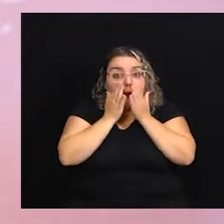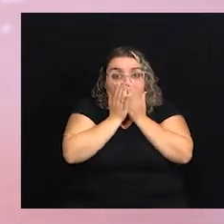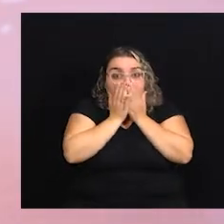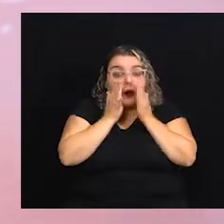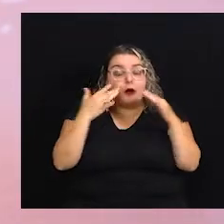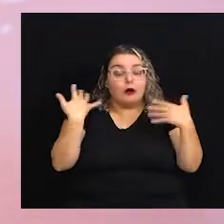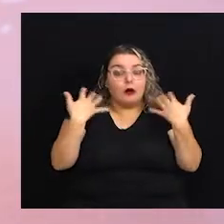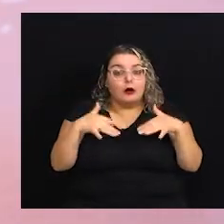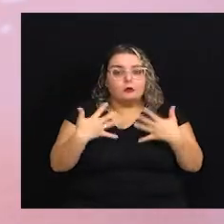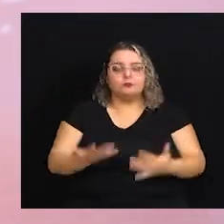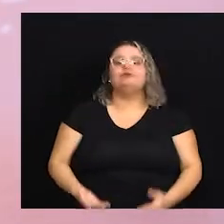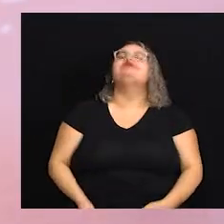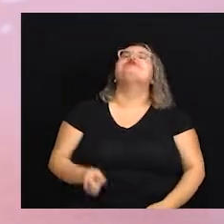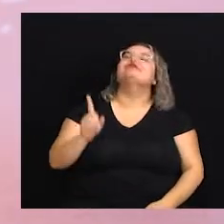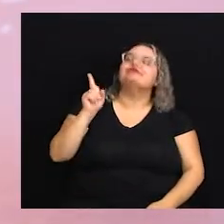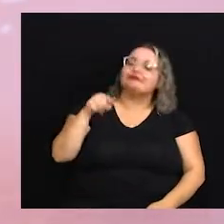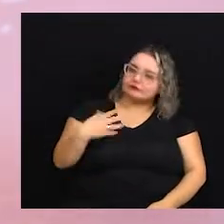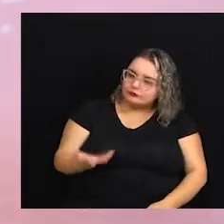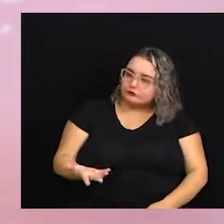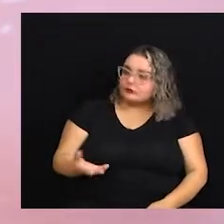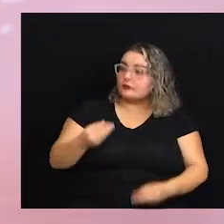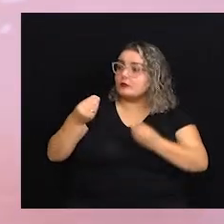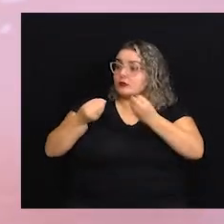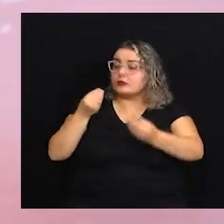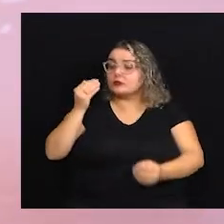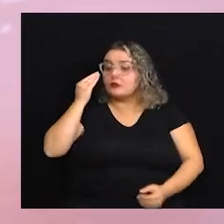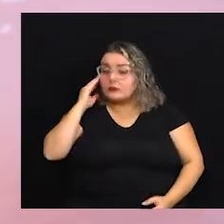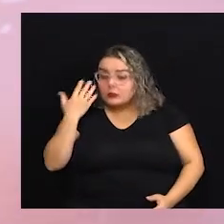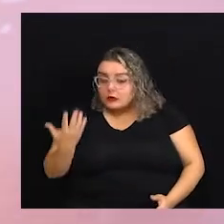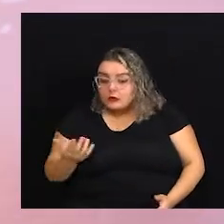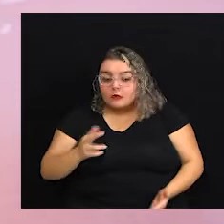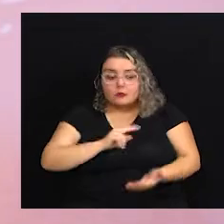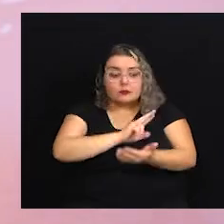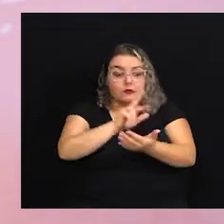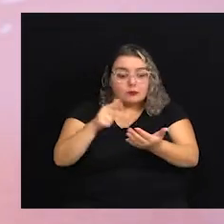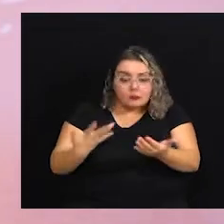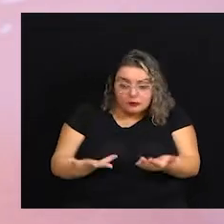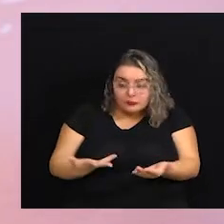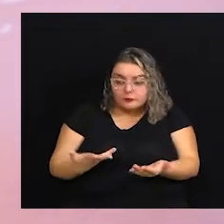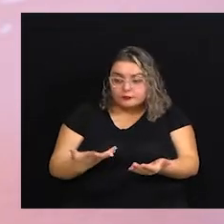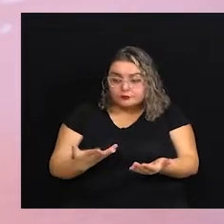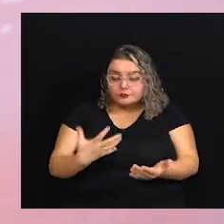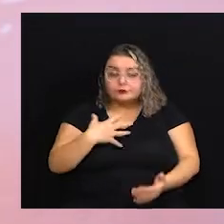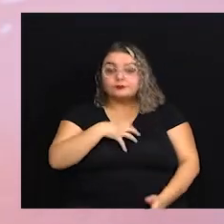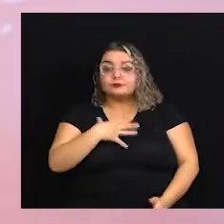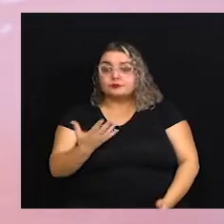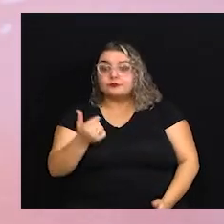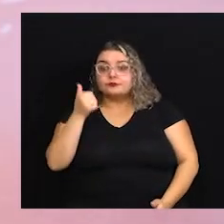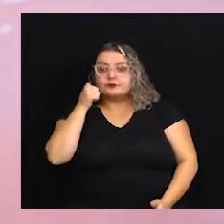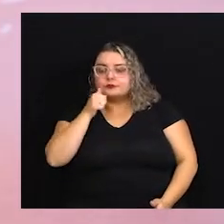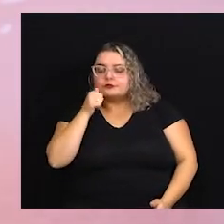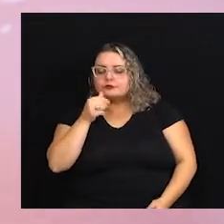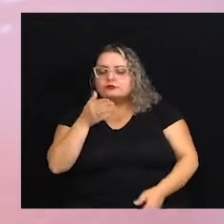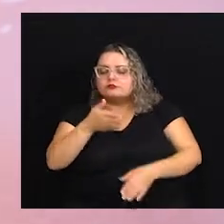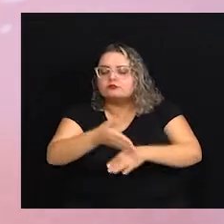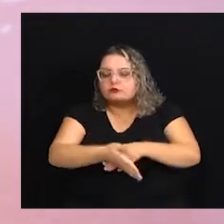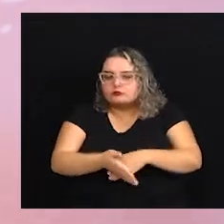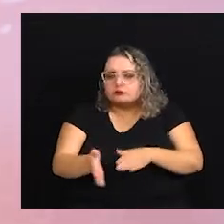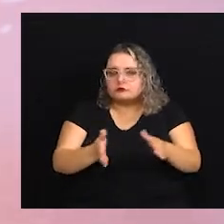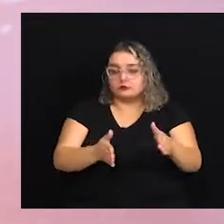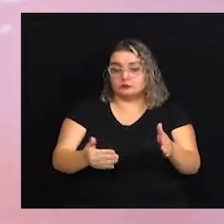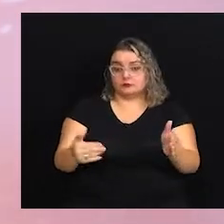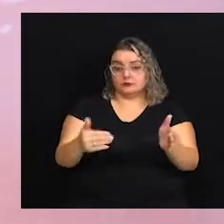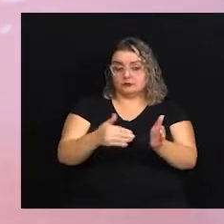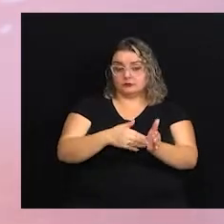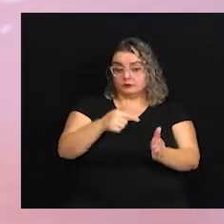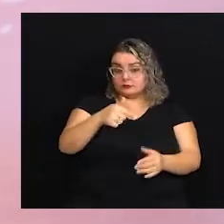uma coisa, como entender, são vários os sintomas, né? Que a mulher já está entrando nesse período aí. Você disse aí que pode levar